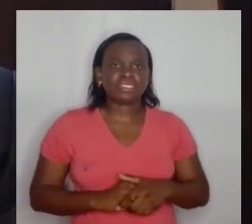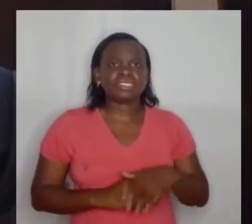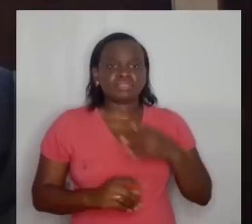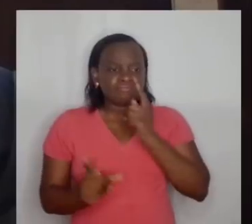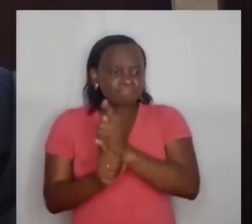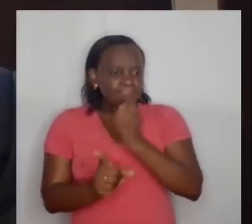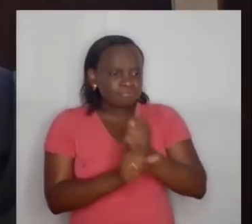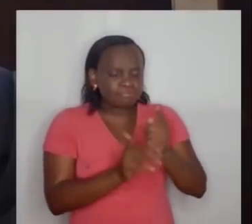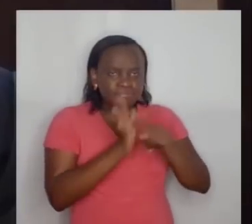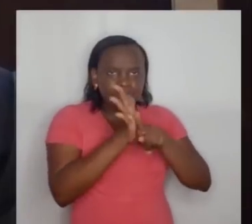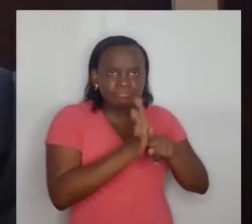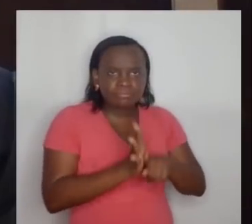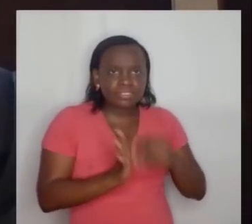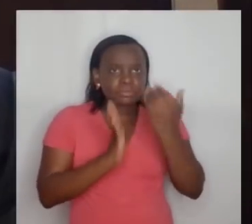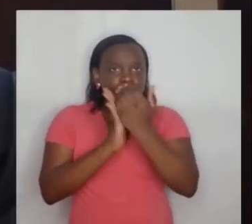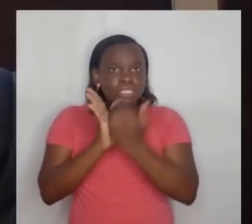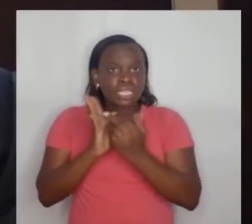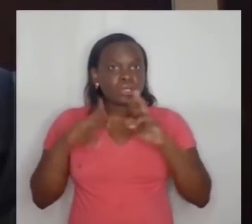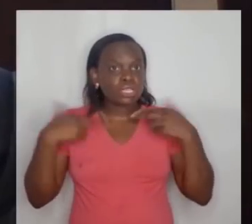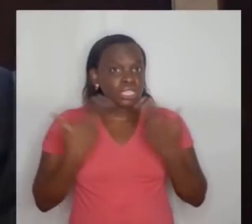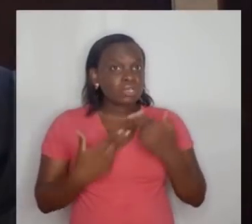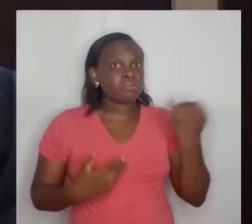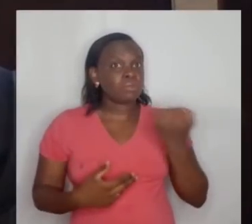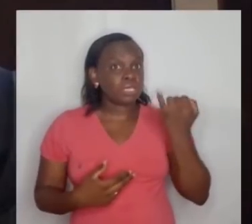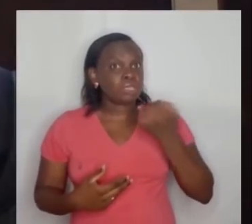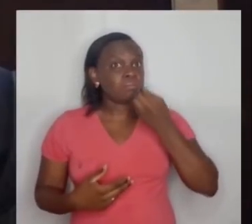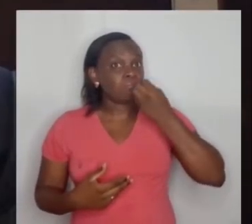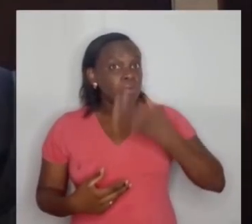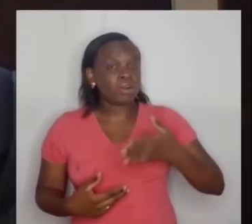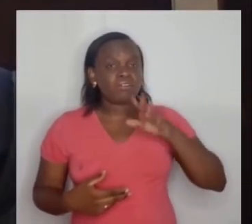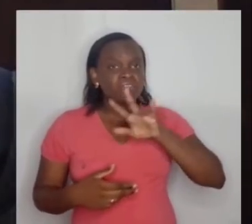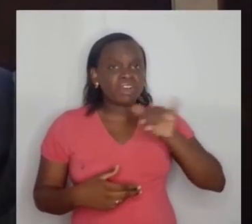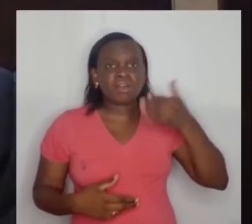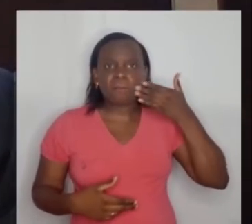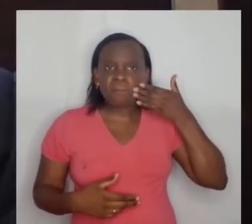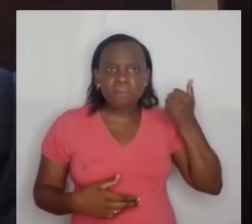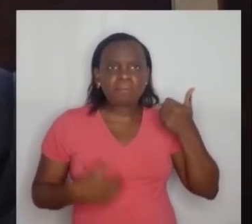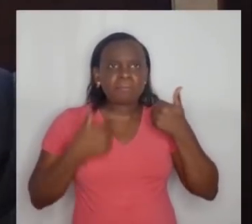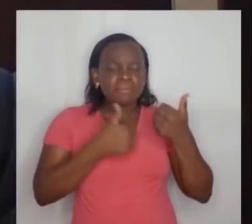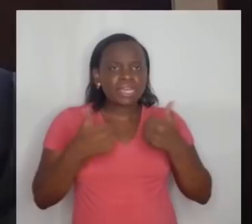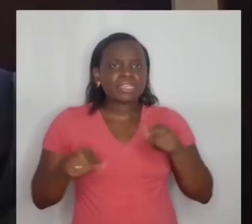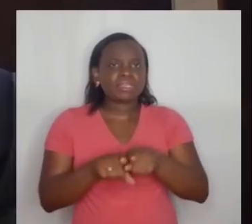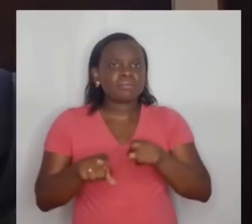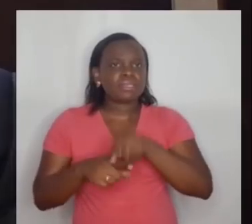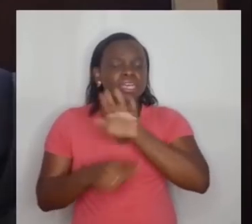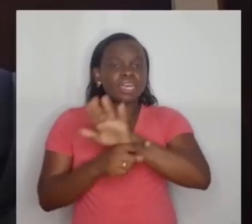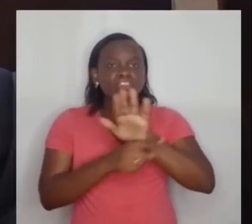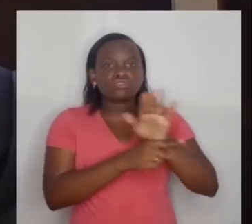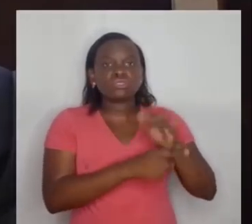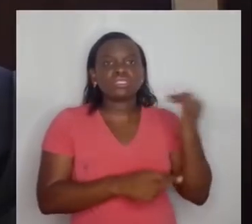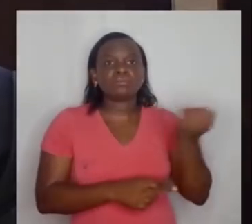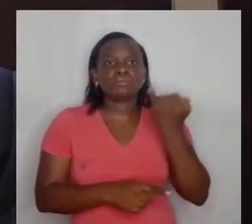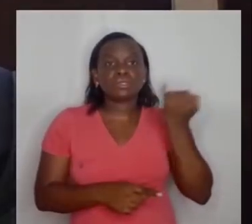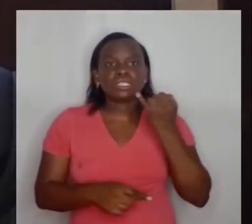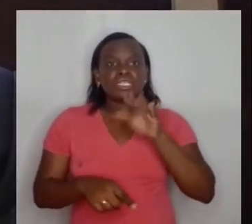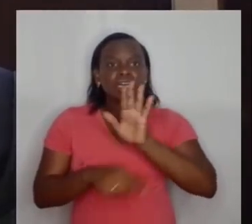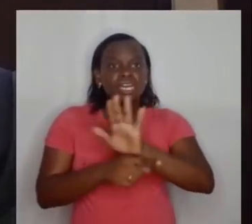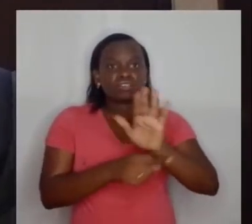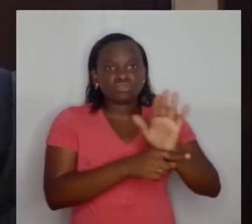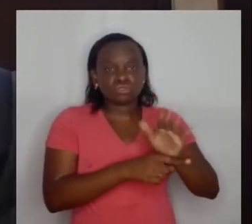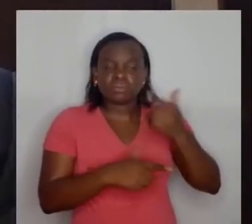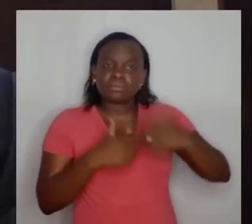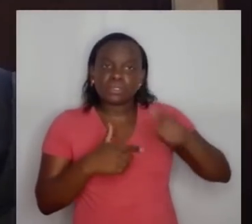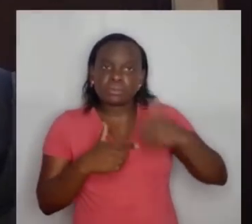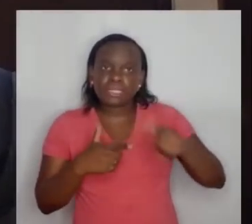o programa dessa reunião é extremamente profícuo e poderá trazer importantes contribuições para os